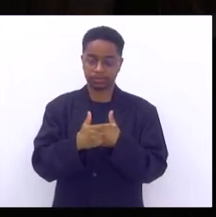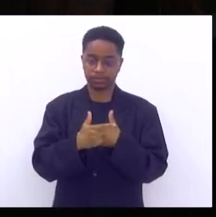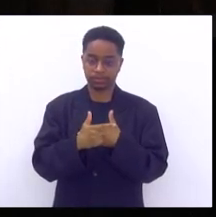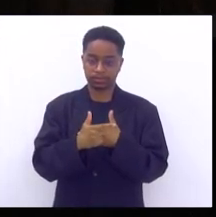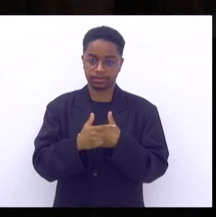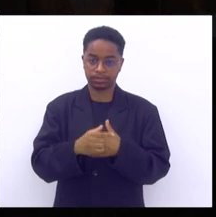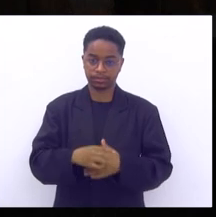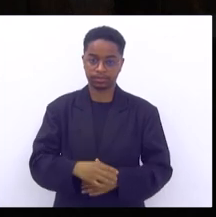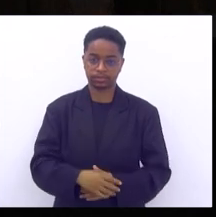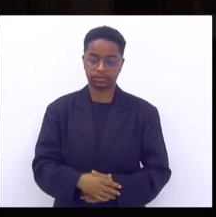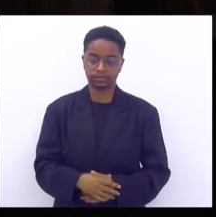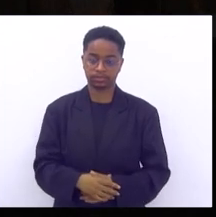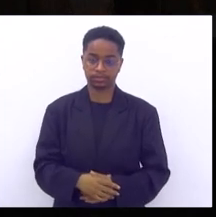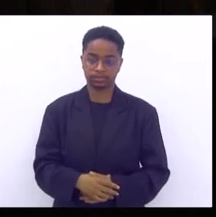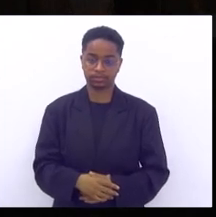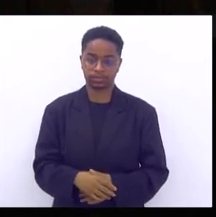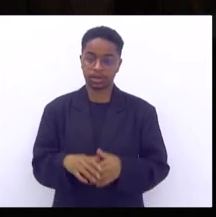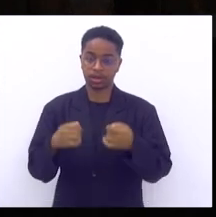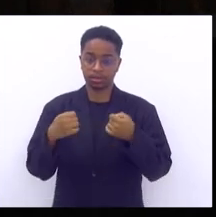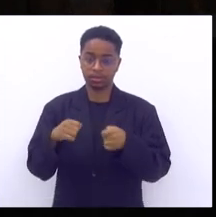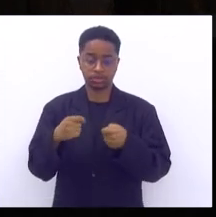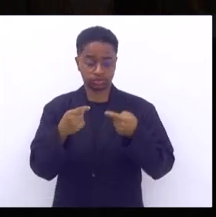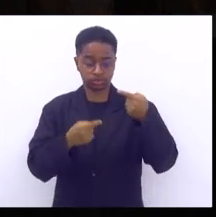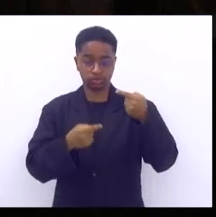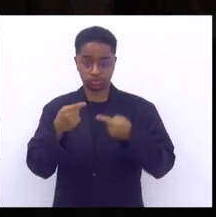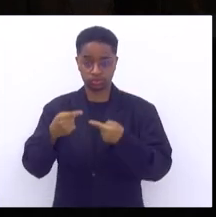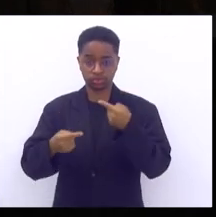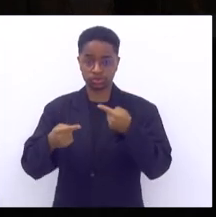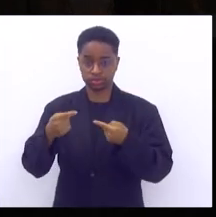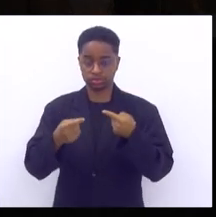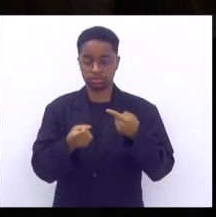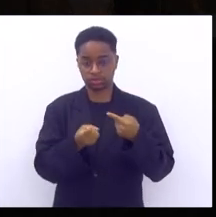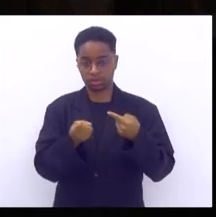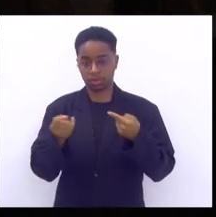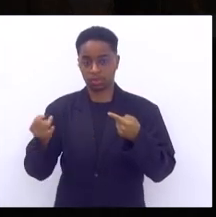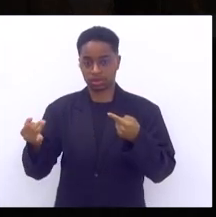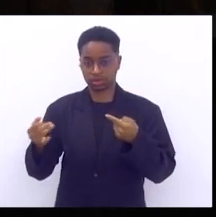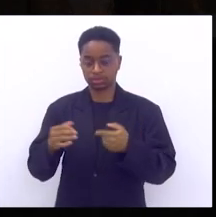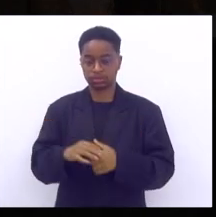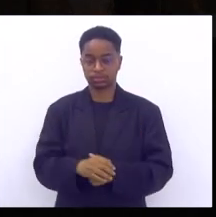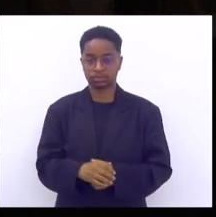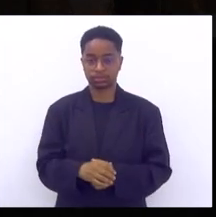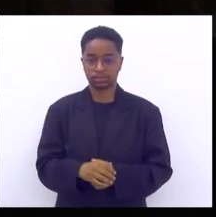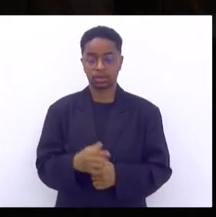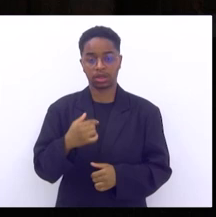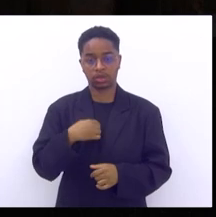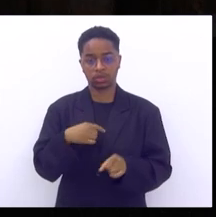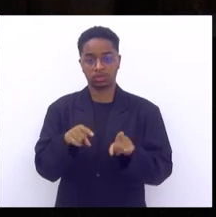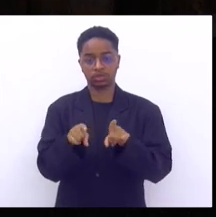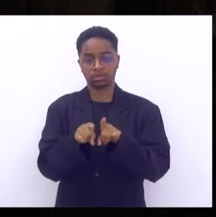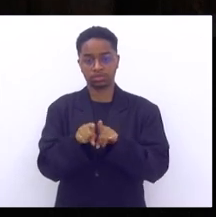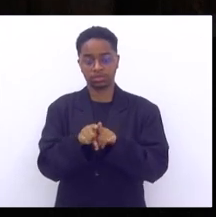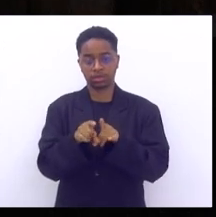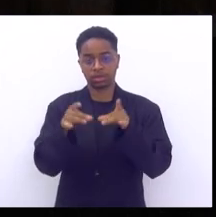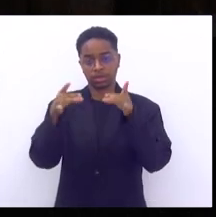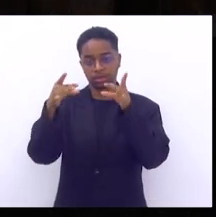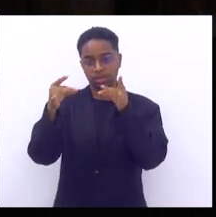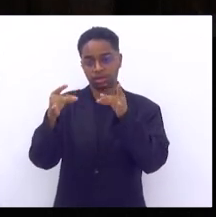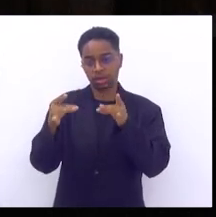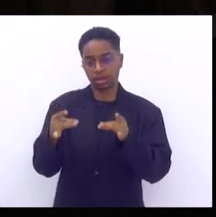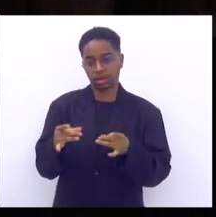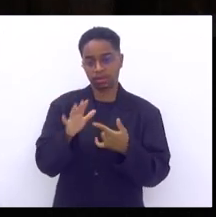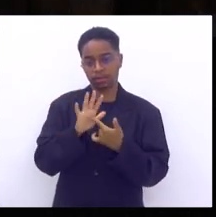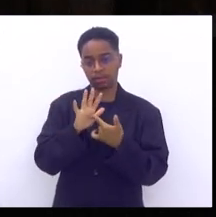específica de trazer esses números à tona. E eu vou detalhá-los com muita